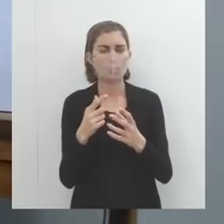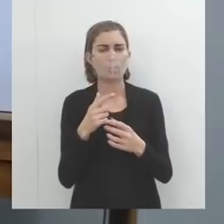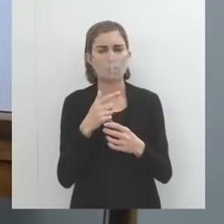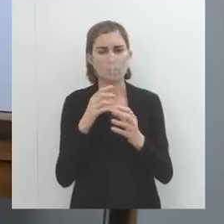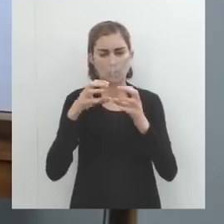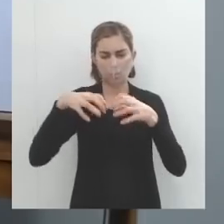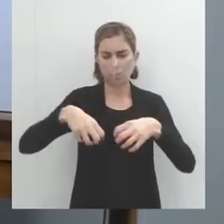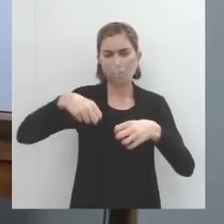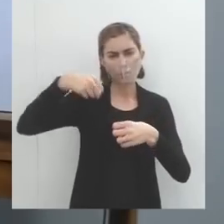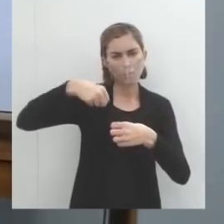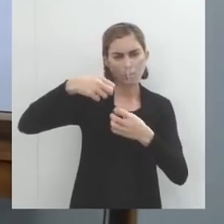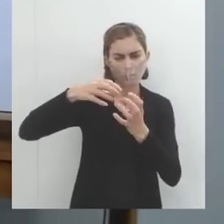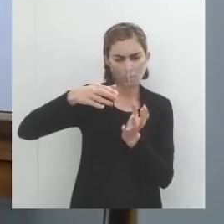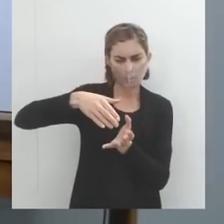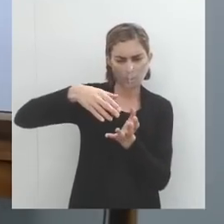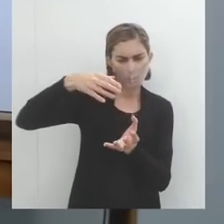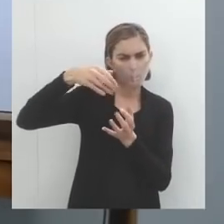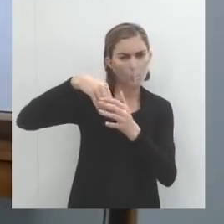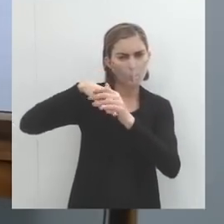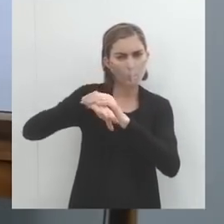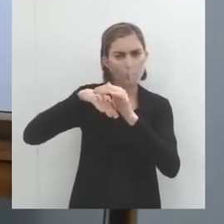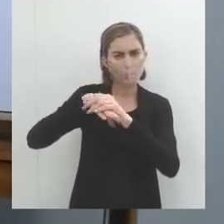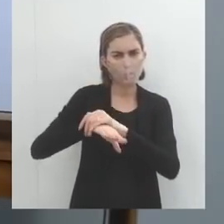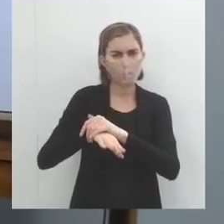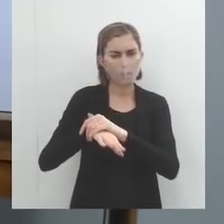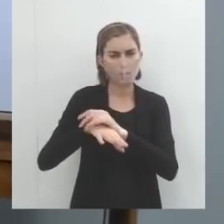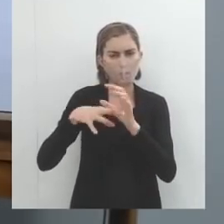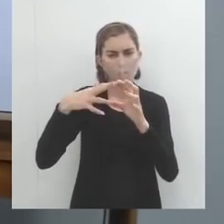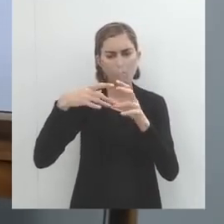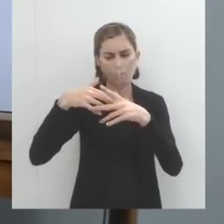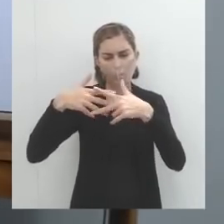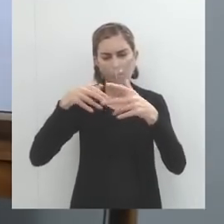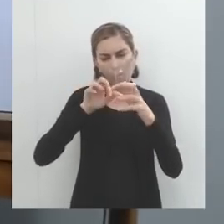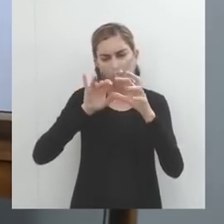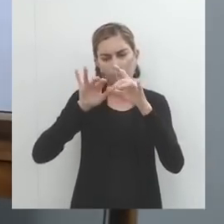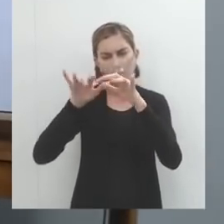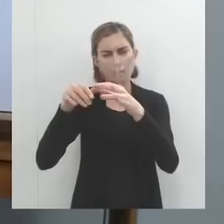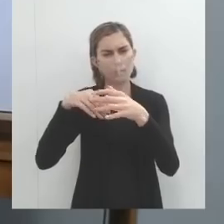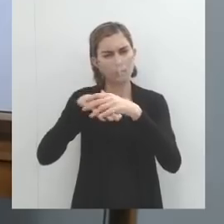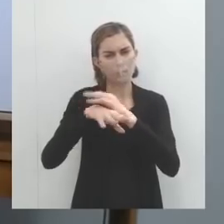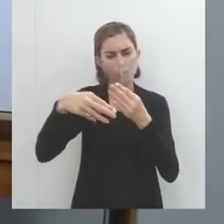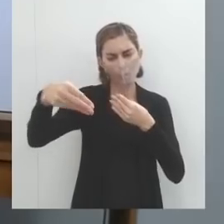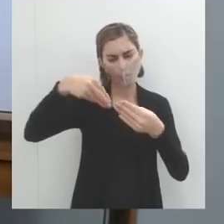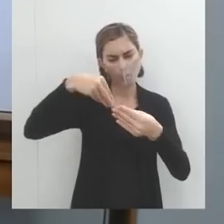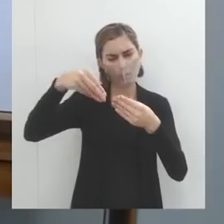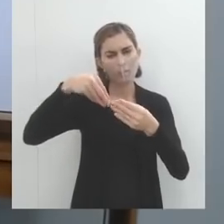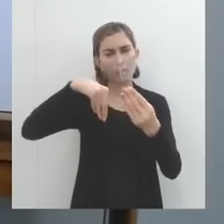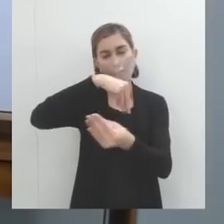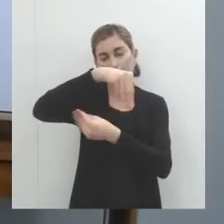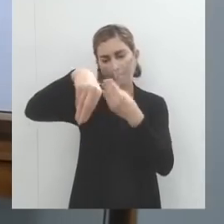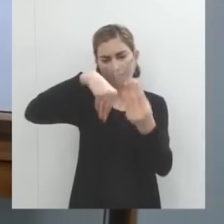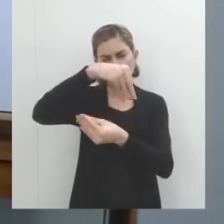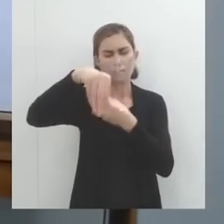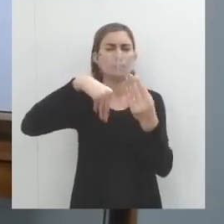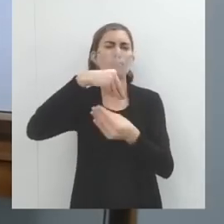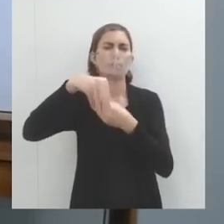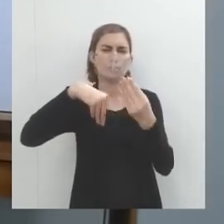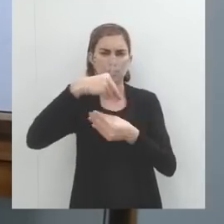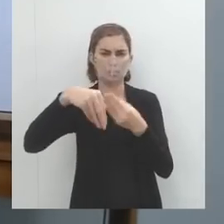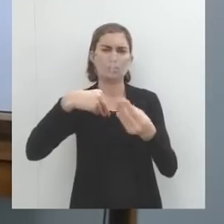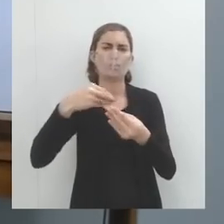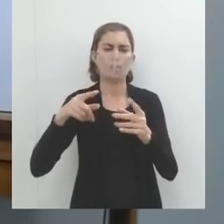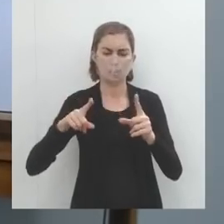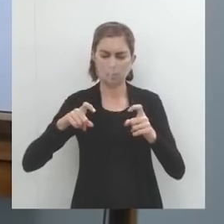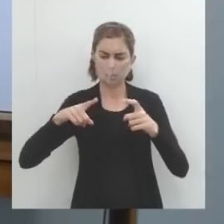são bolsazinhas, que vão guardar um fluido, que vão guardar um líquido que vai se misturar com o danado